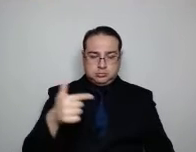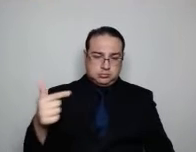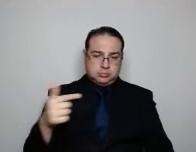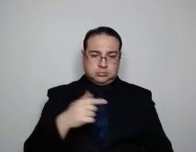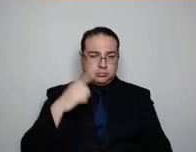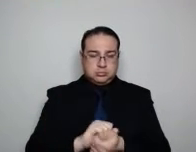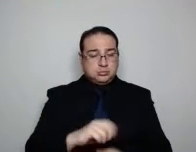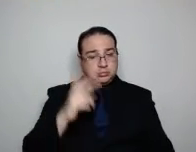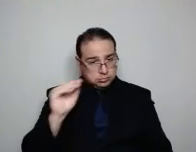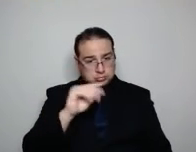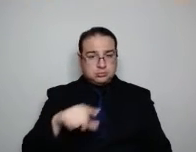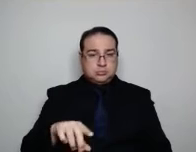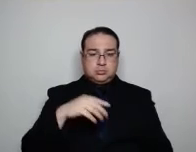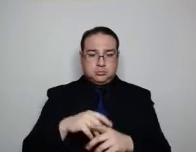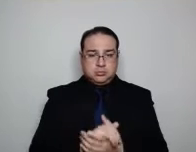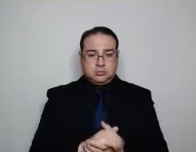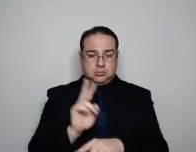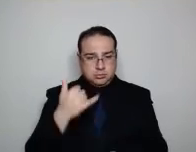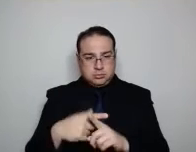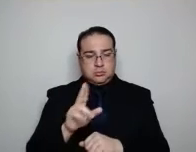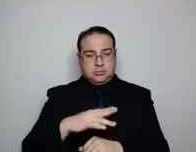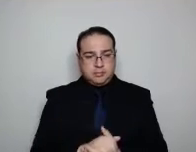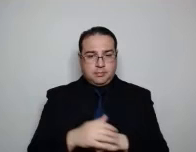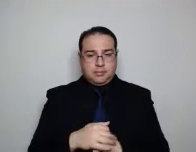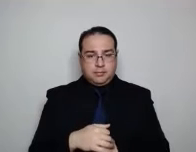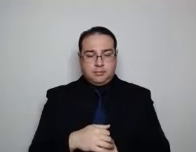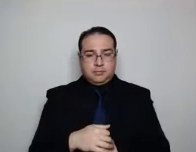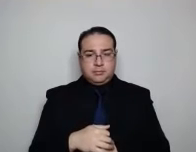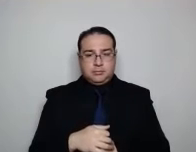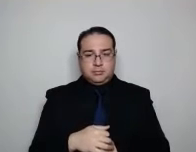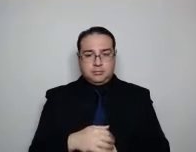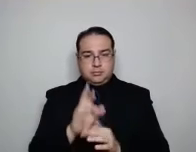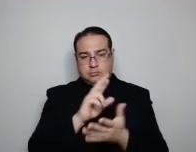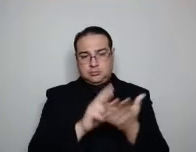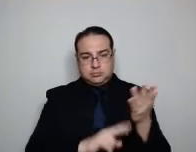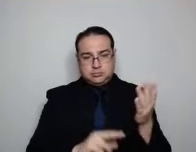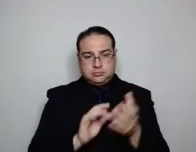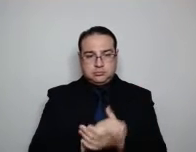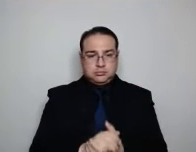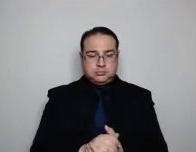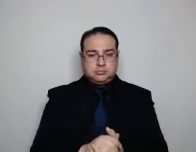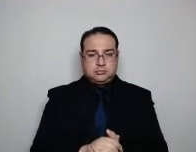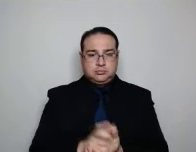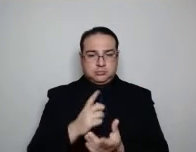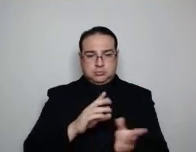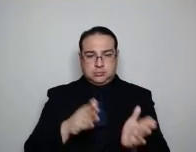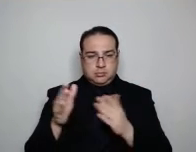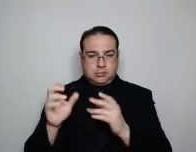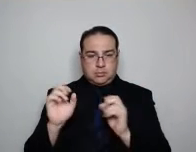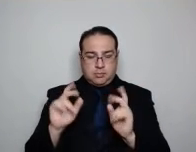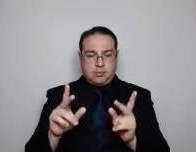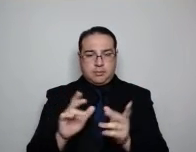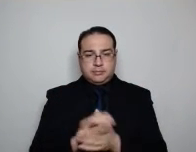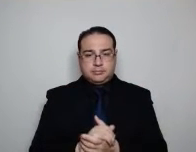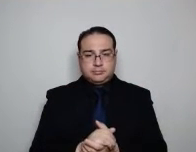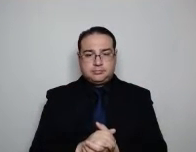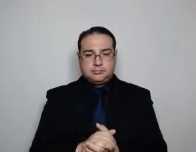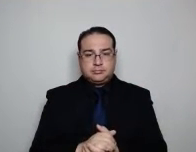meu celular. Deixa eu só terminar da relatoria aqui, desembargador Ricardo Tinoco, que a gente passa para ele, tá certo? Foi